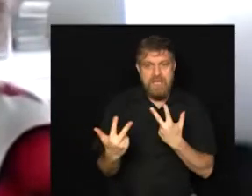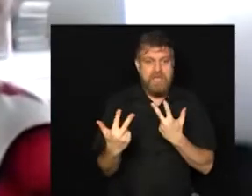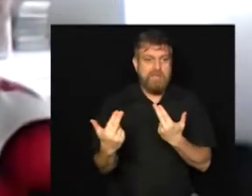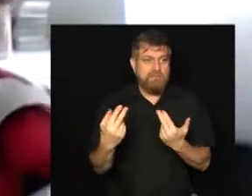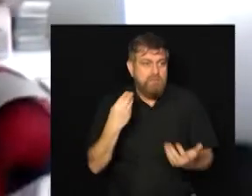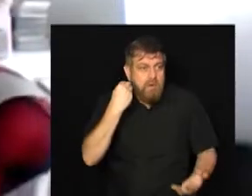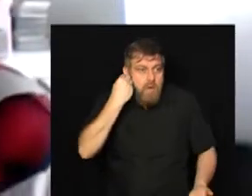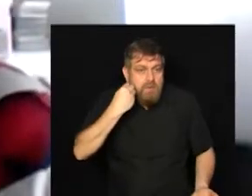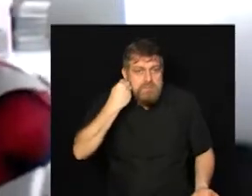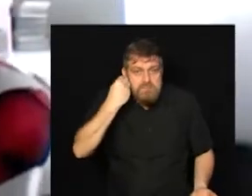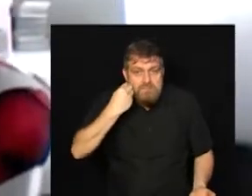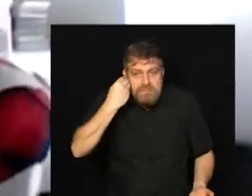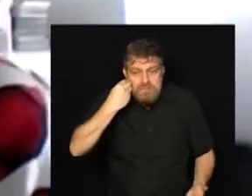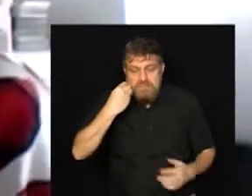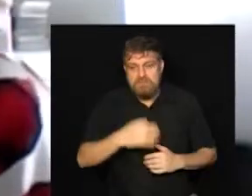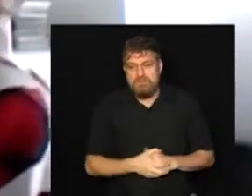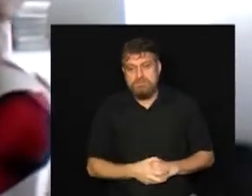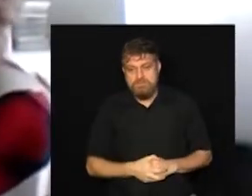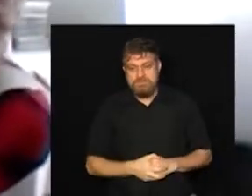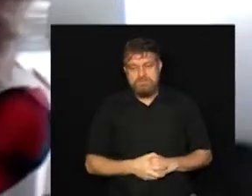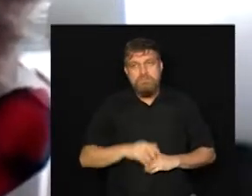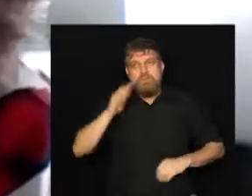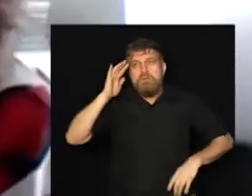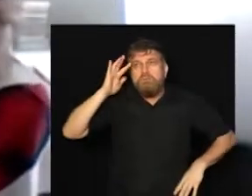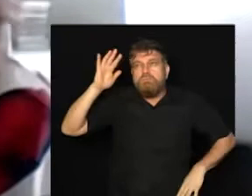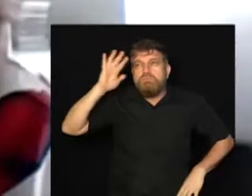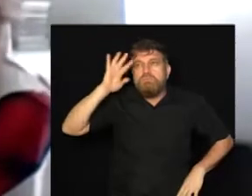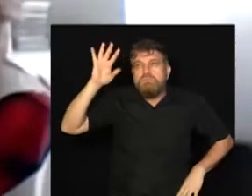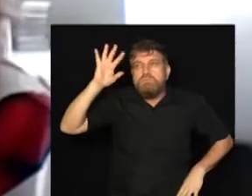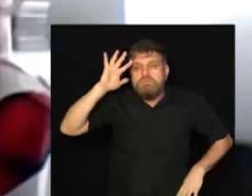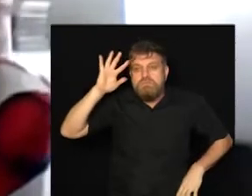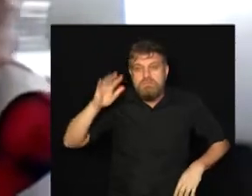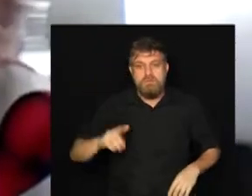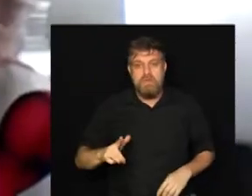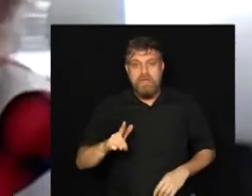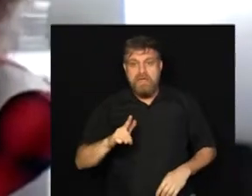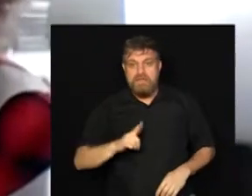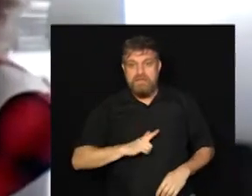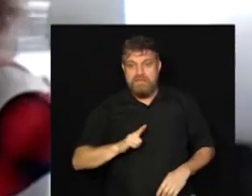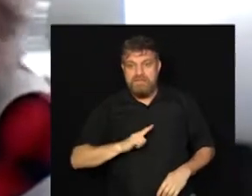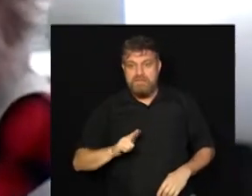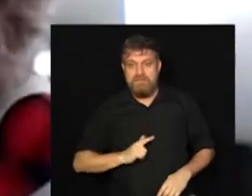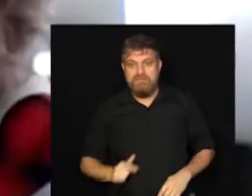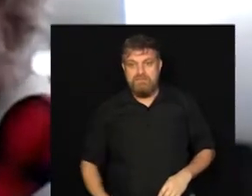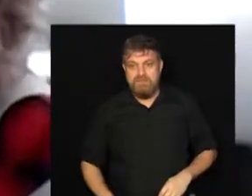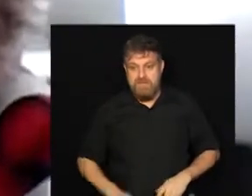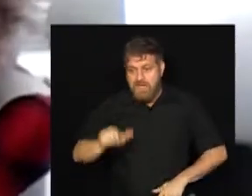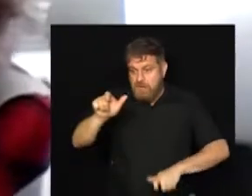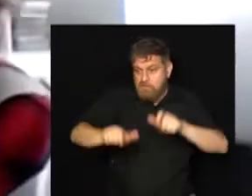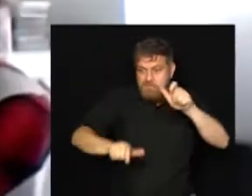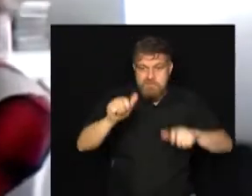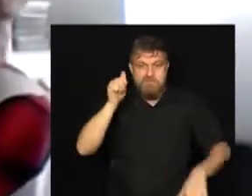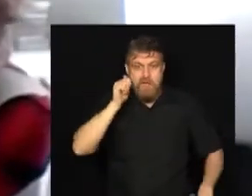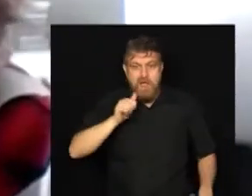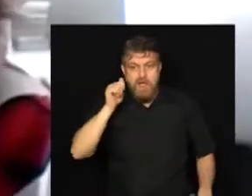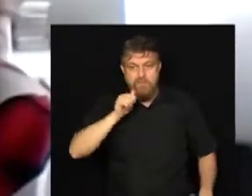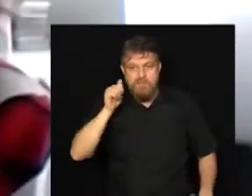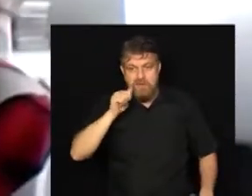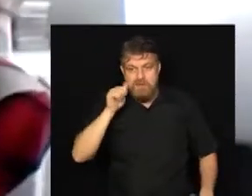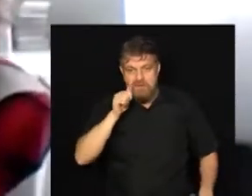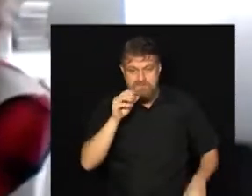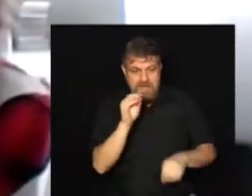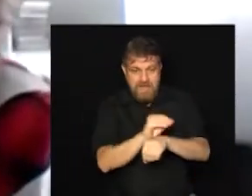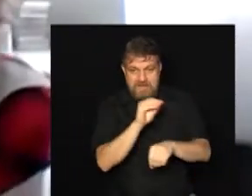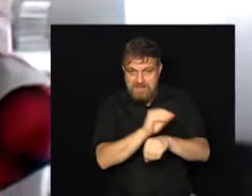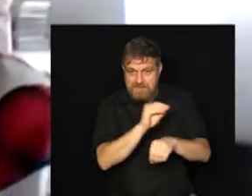essa experiência. E nós idealizamos e tivemos, assim, um grande número de mulheres que fizeram o